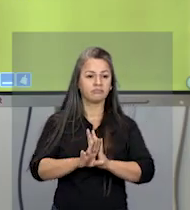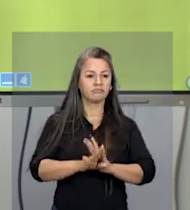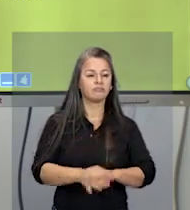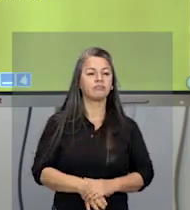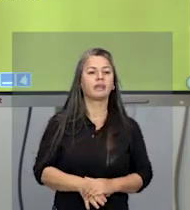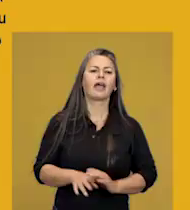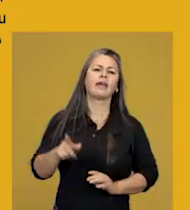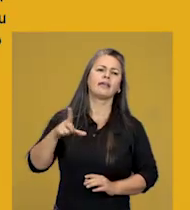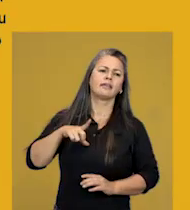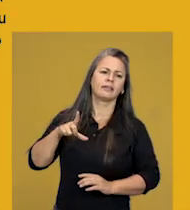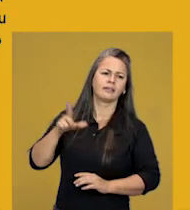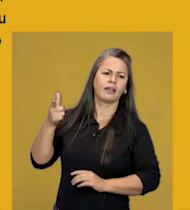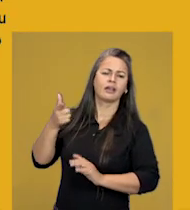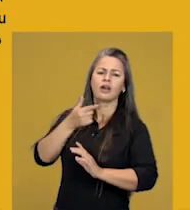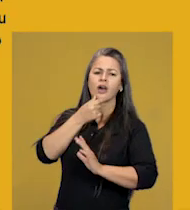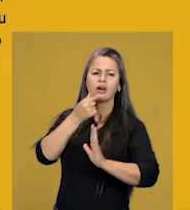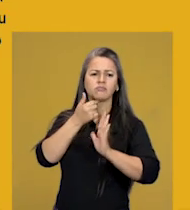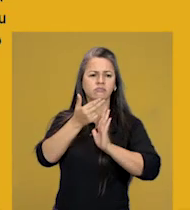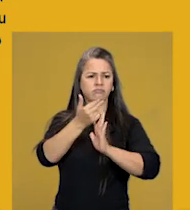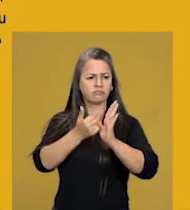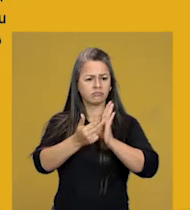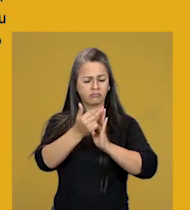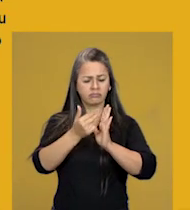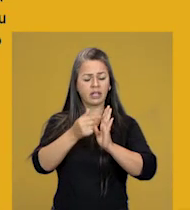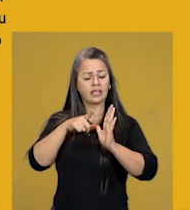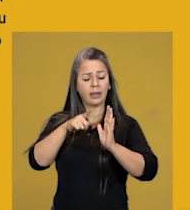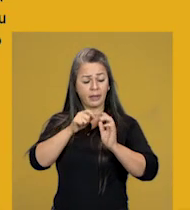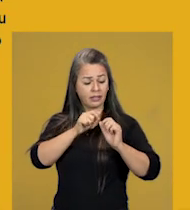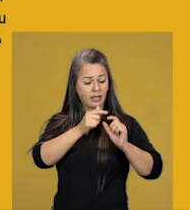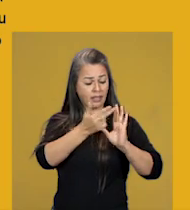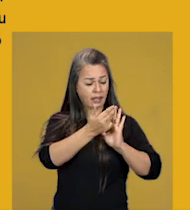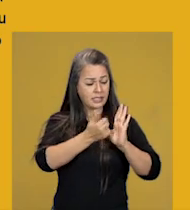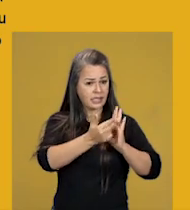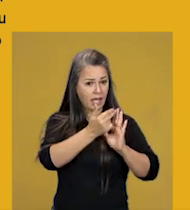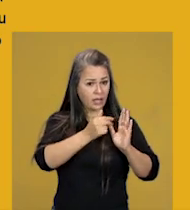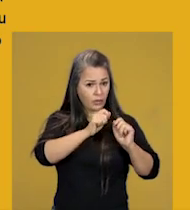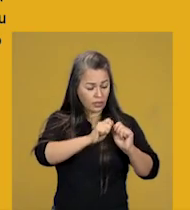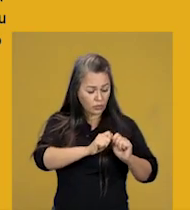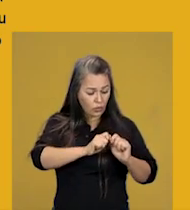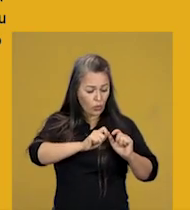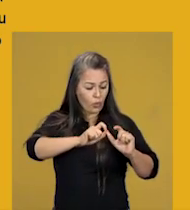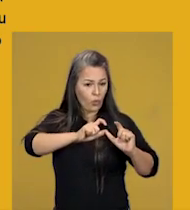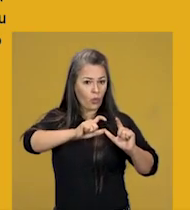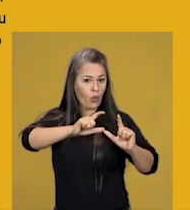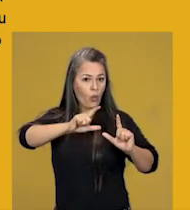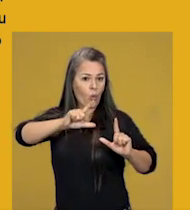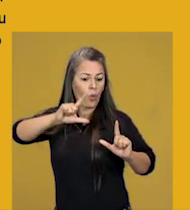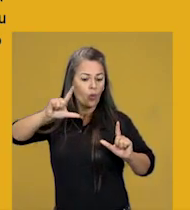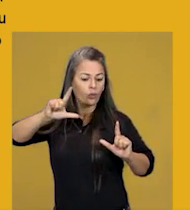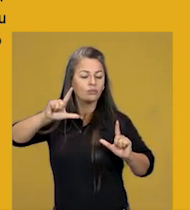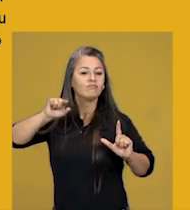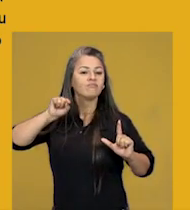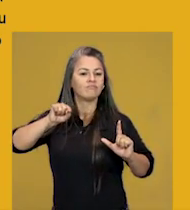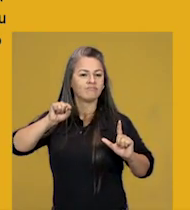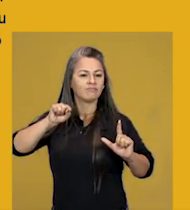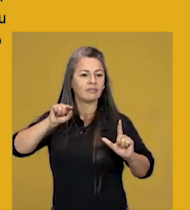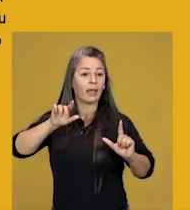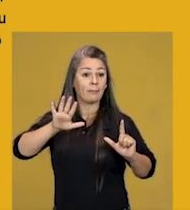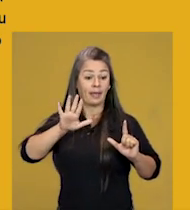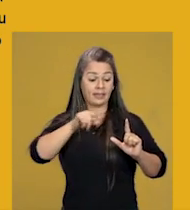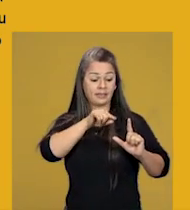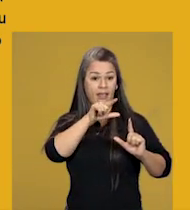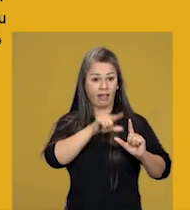Segundo exemplo, Artemisa é um desenhista e recebeu encomenda para a ampliação de um desenho no formato triangular. A área total desse desenho reduzida é de